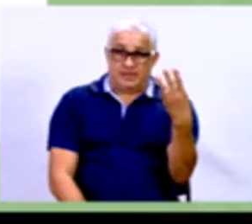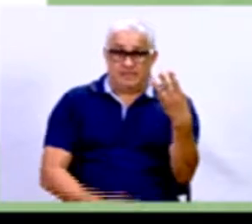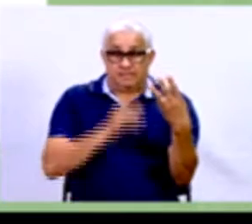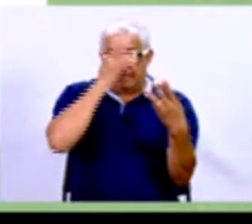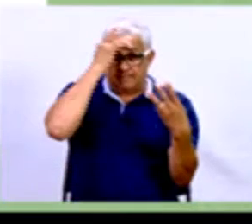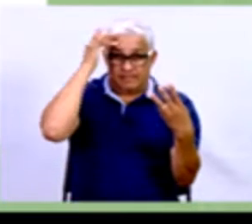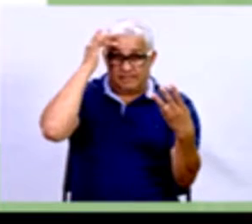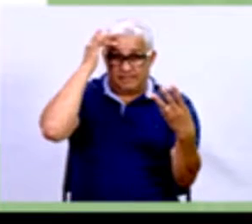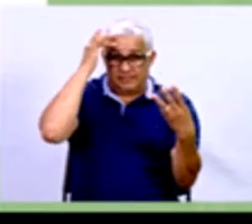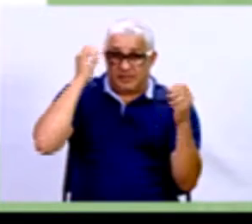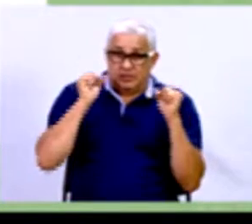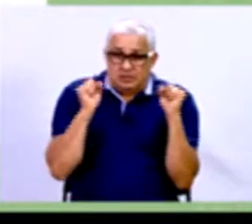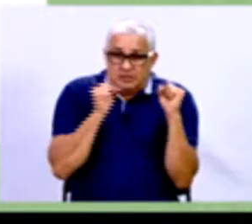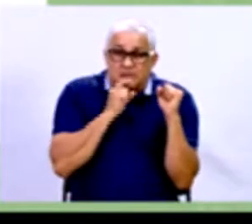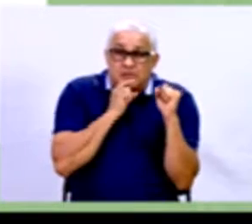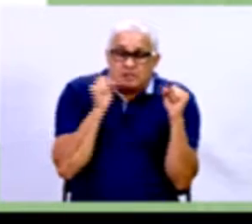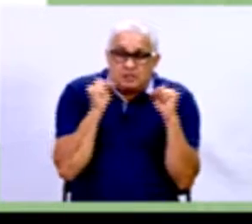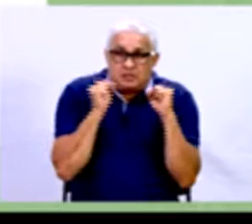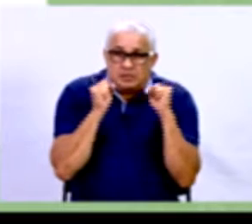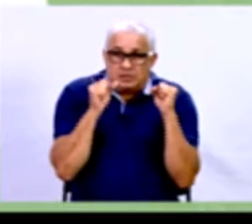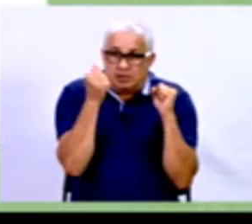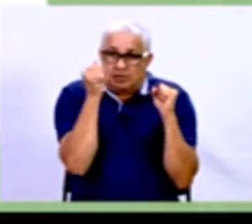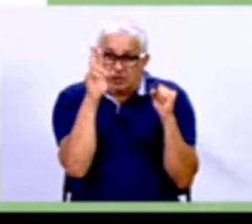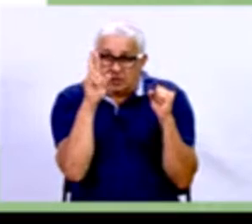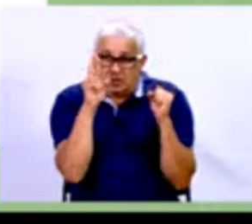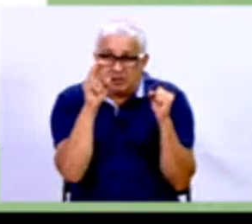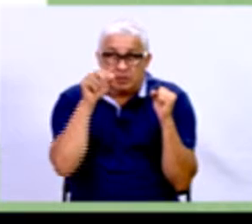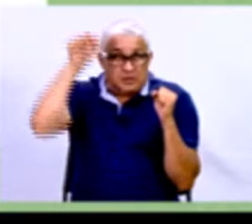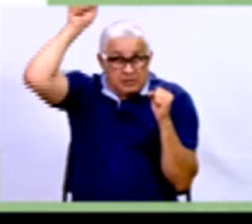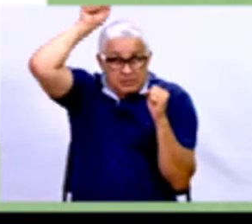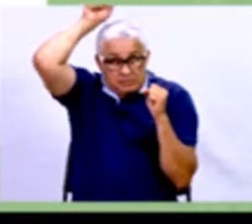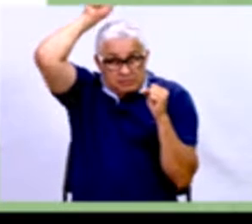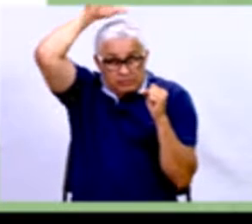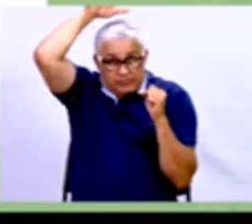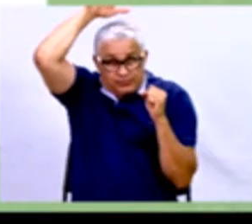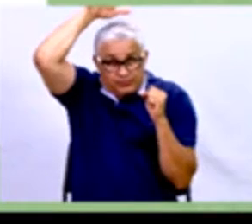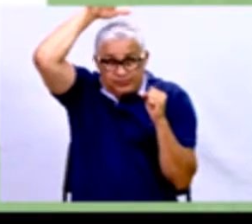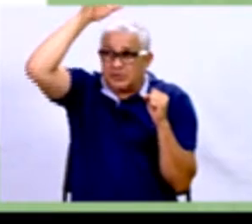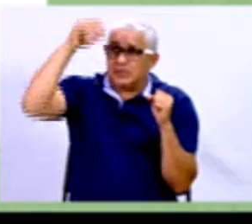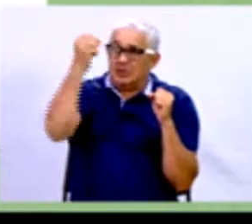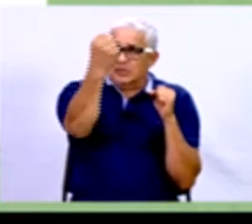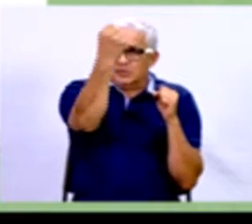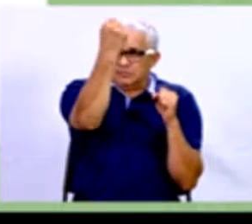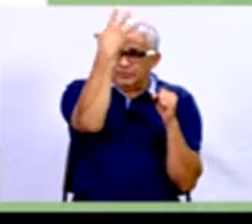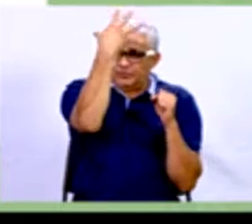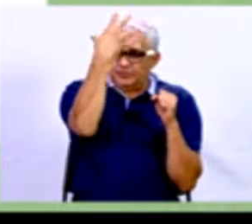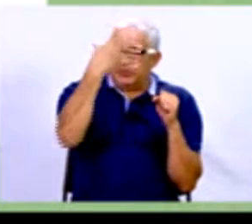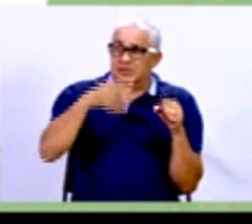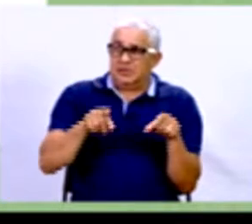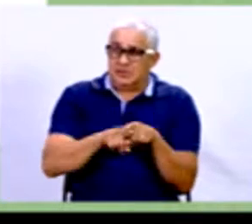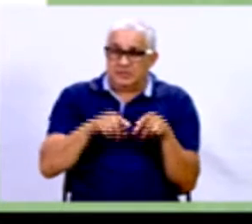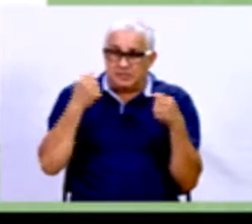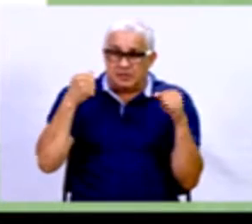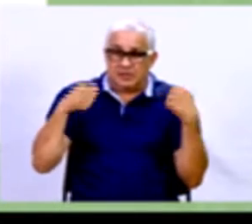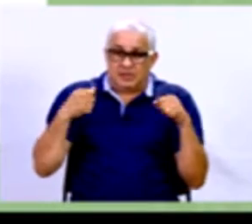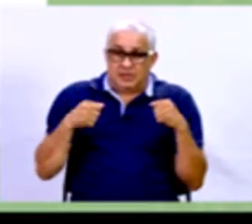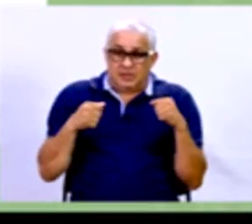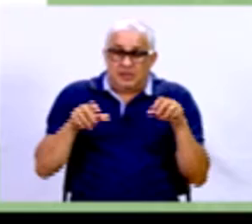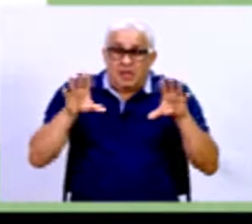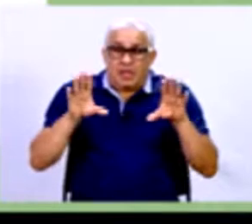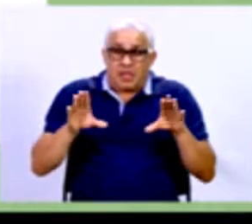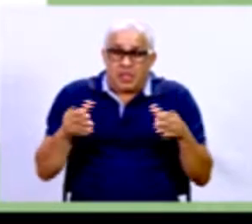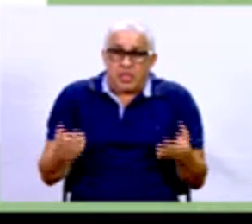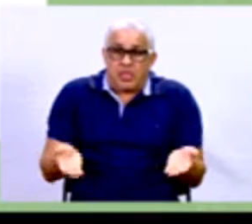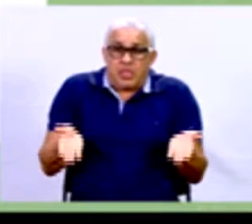está tremendo de frio. O ar-condicionado está acima da cabeça. Então, o posicionamento e a temperatura do ar devem ser confortáveis para